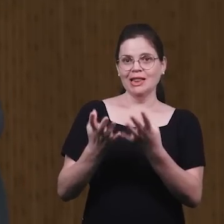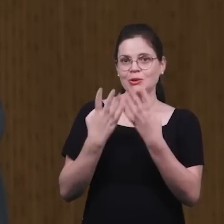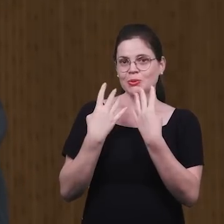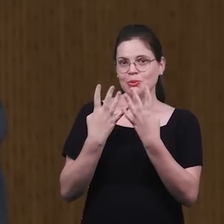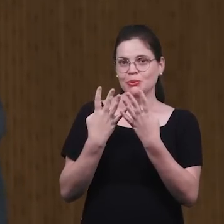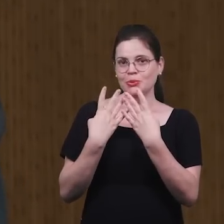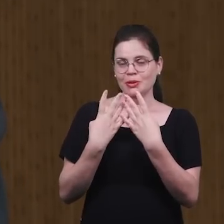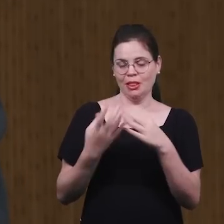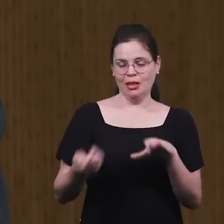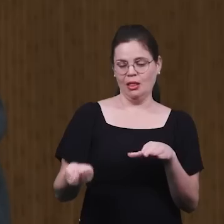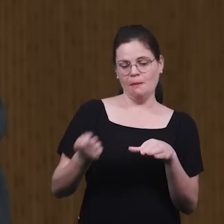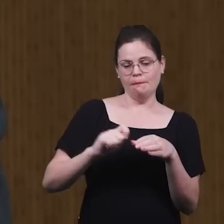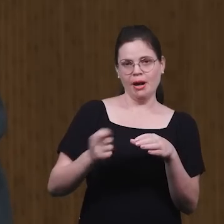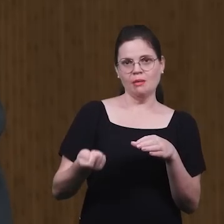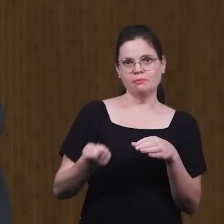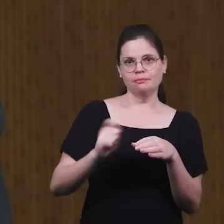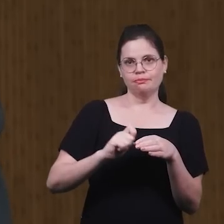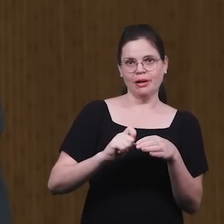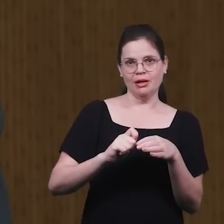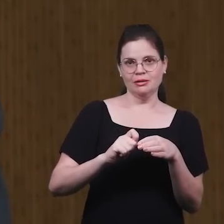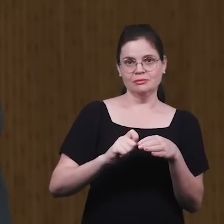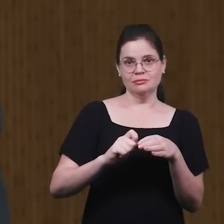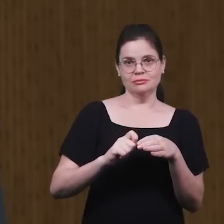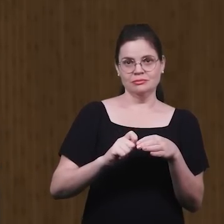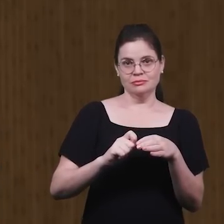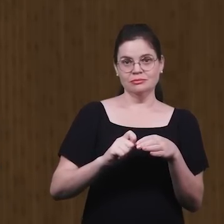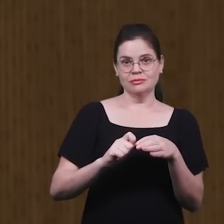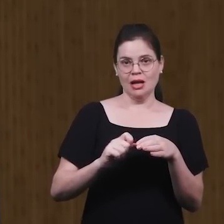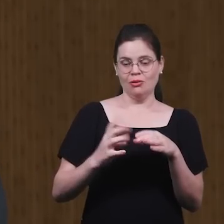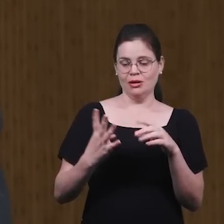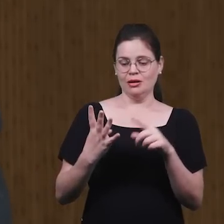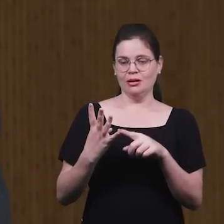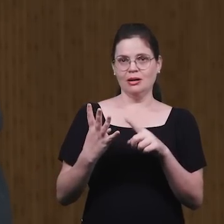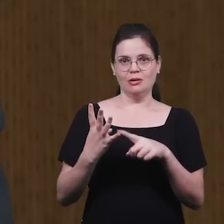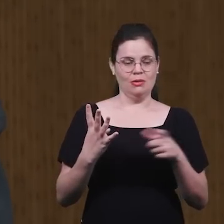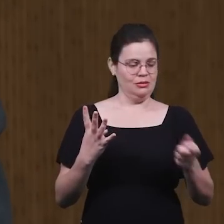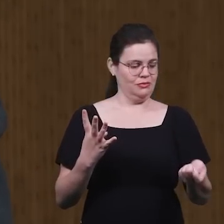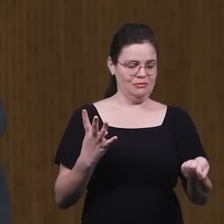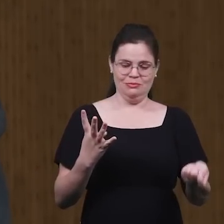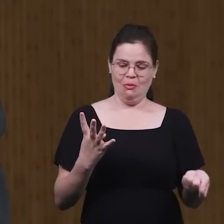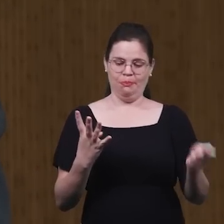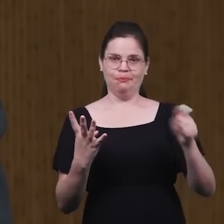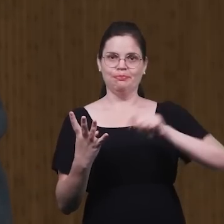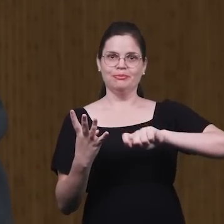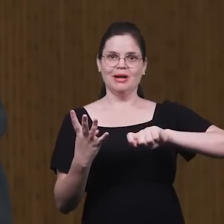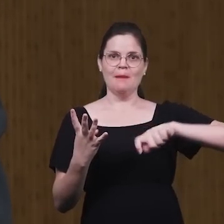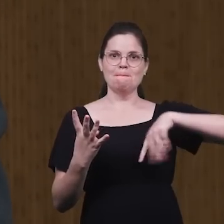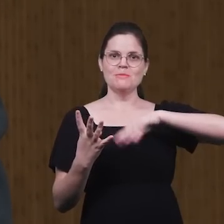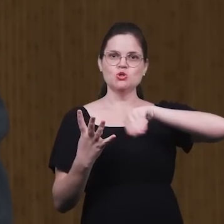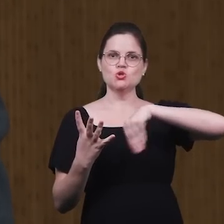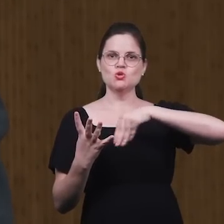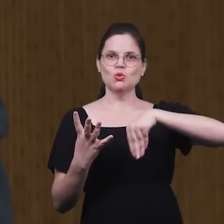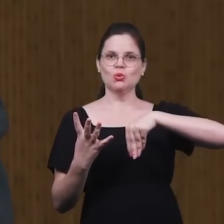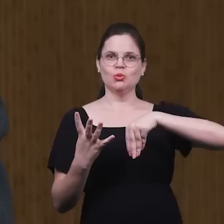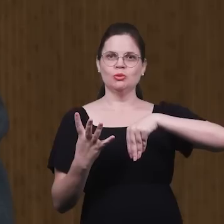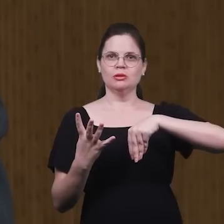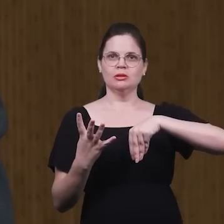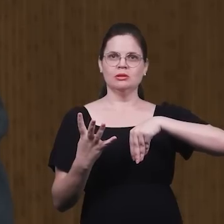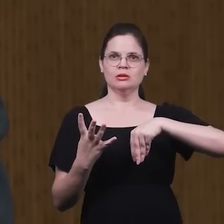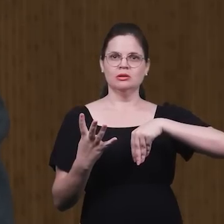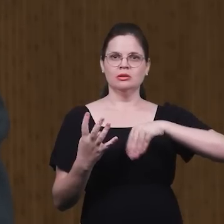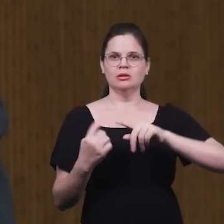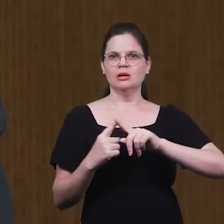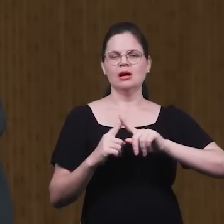farinha, de trigo, elas vão ser agora, na 4ª carta, elas vão ter essa mistura. E aí você pergunta,